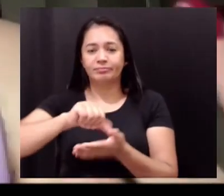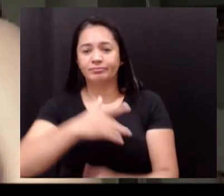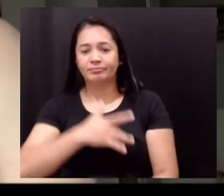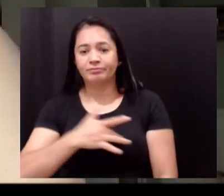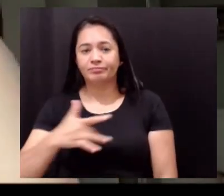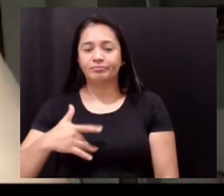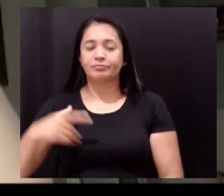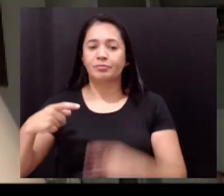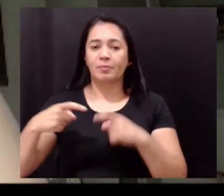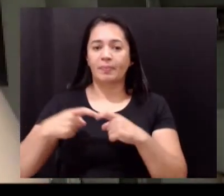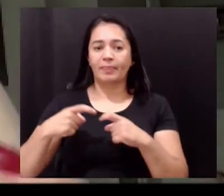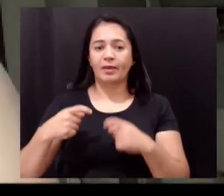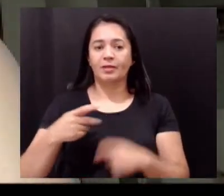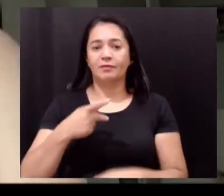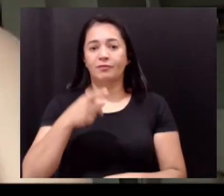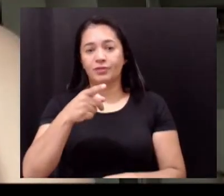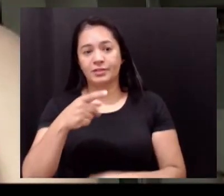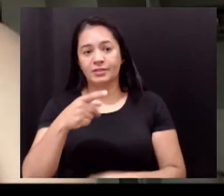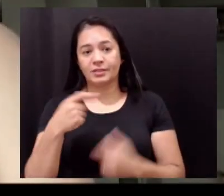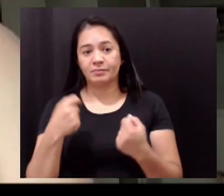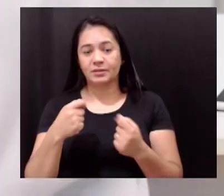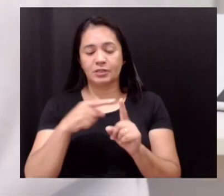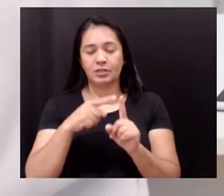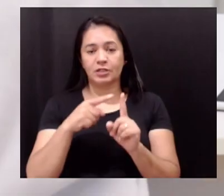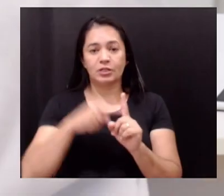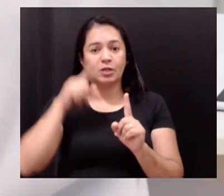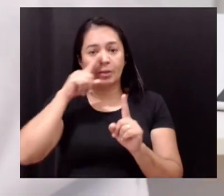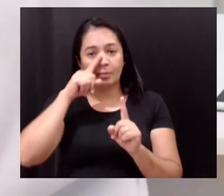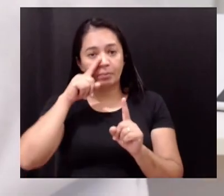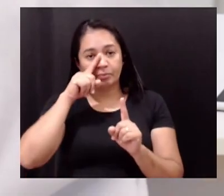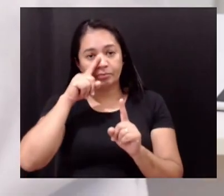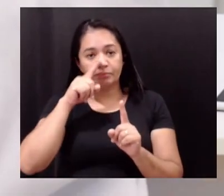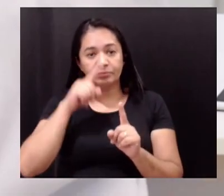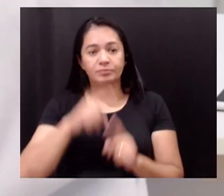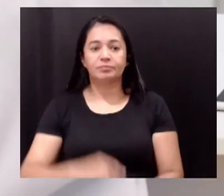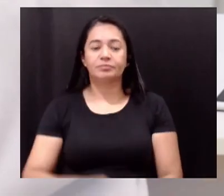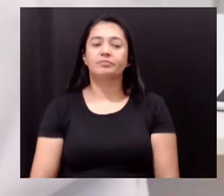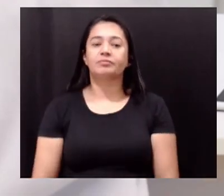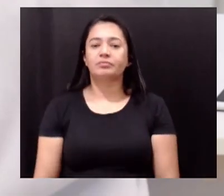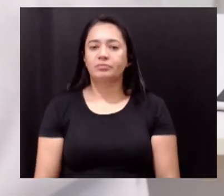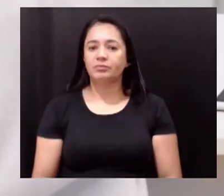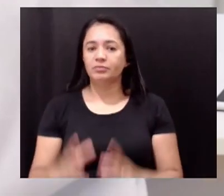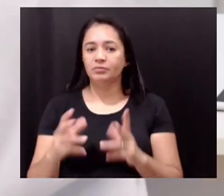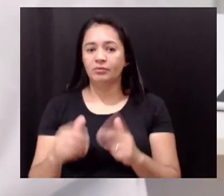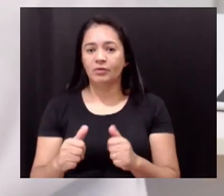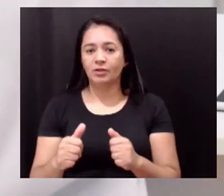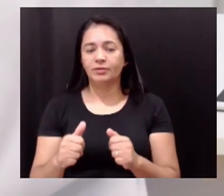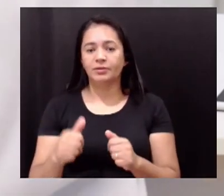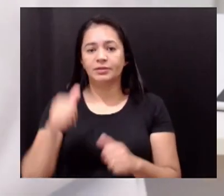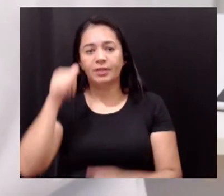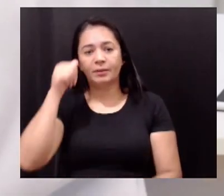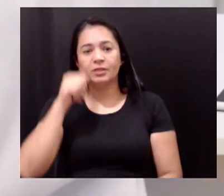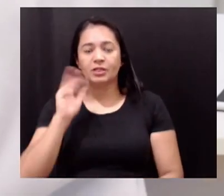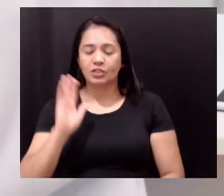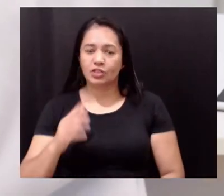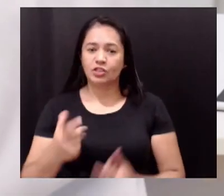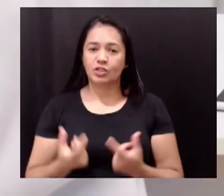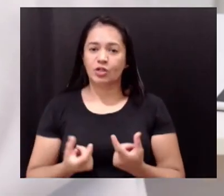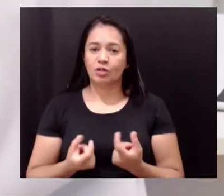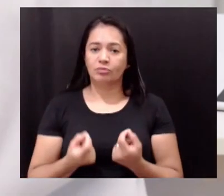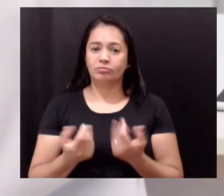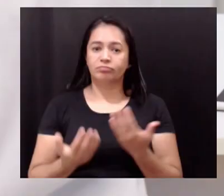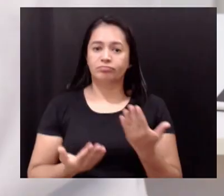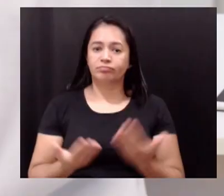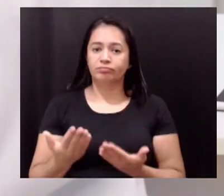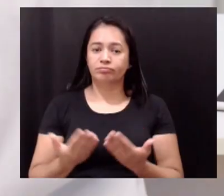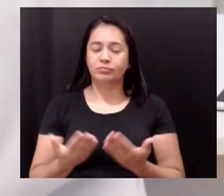fala: você tem uma gestação de alto risco ou de baixo risco? Alto risco, toda mulher que teve algum tratamento oncológico tem um fator de risco, então por esse motivo ela